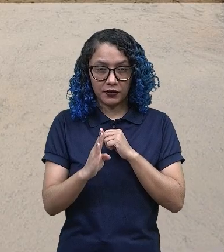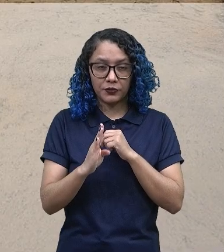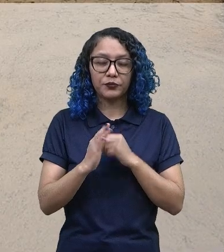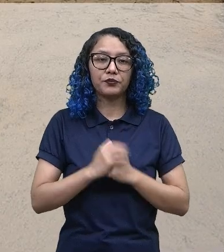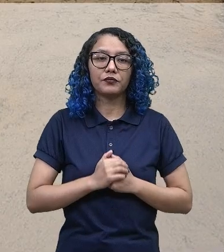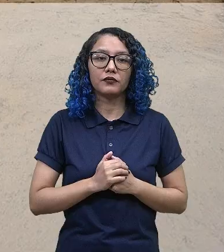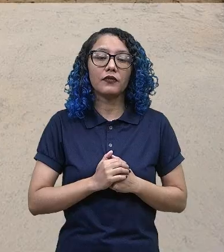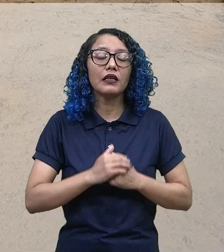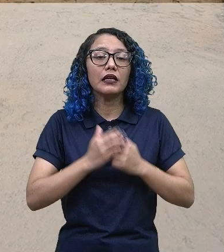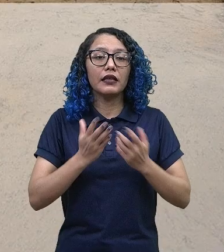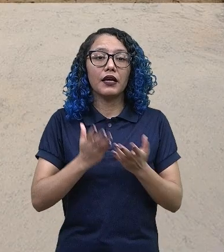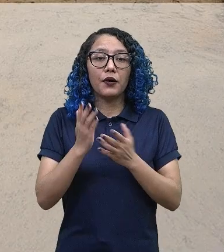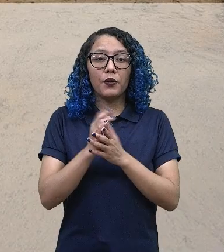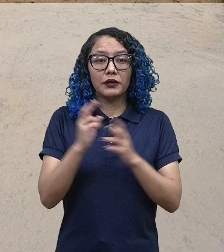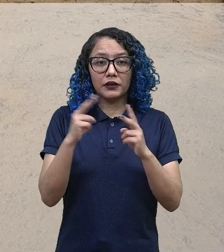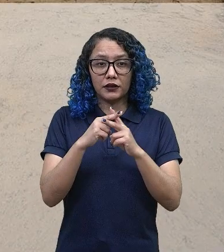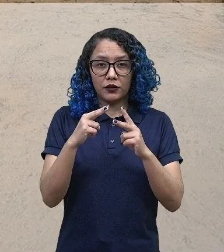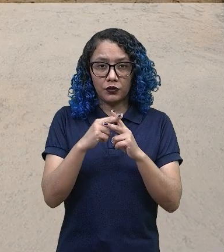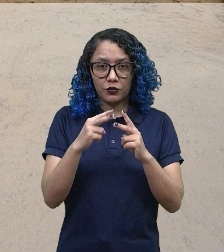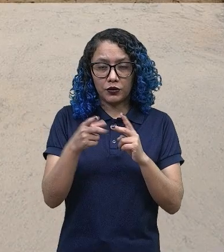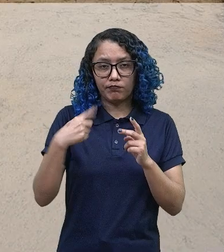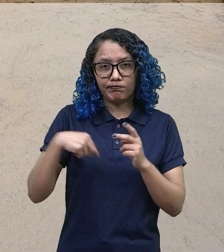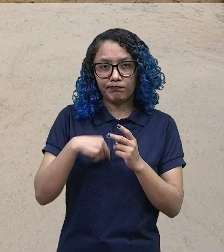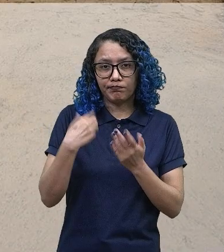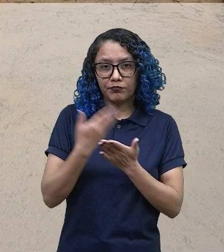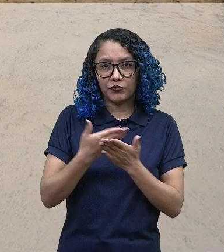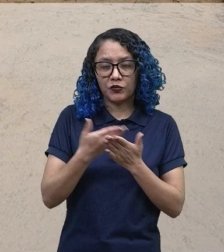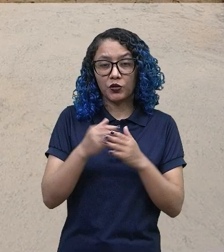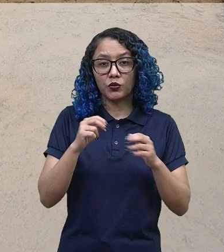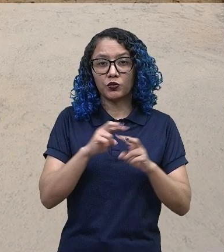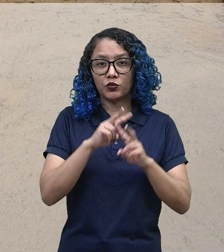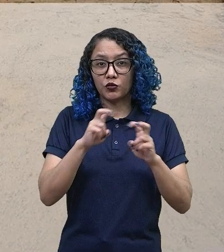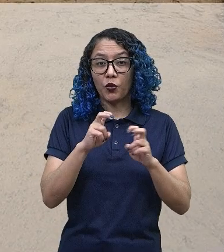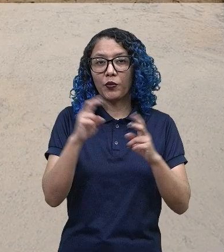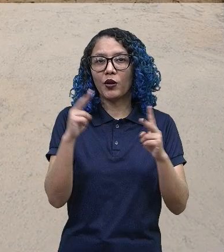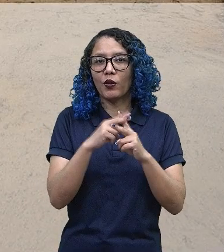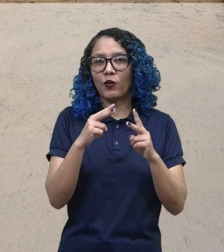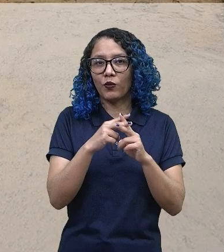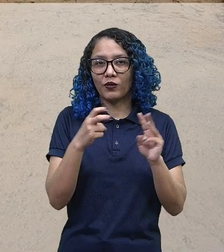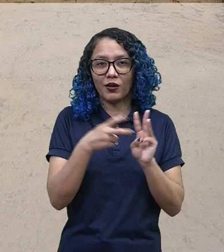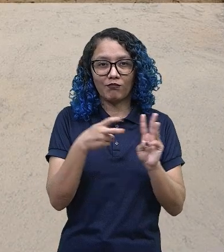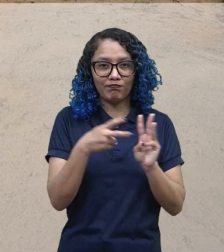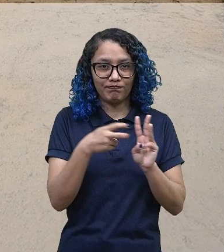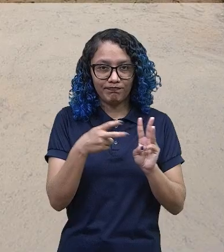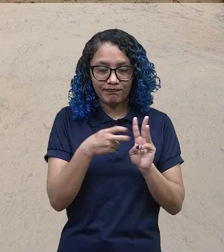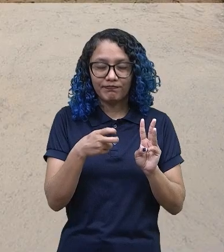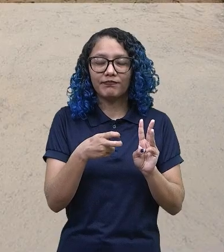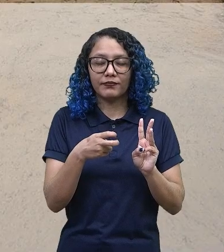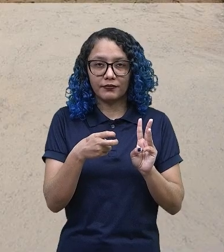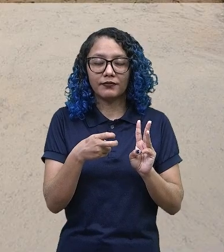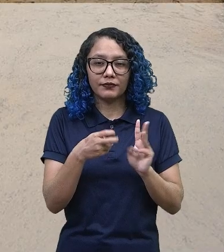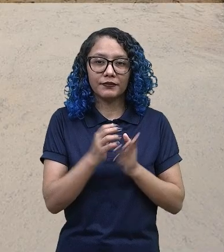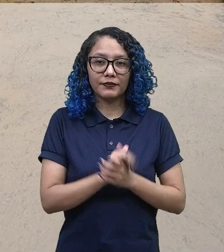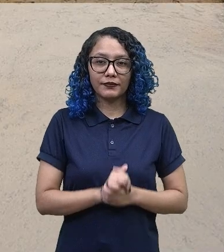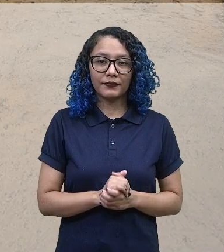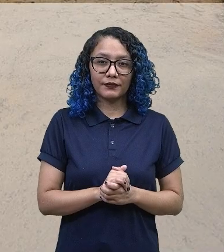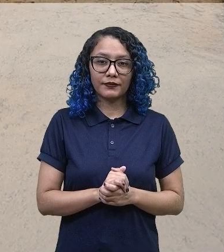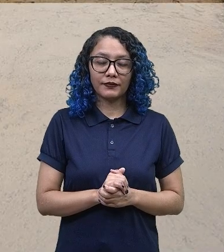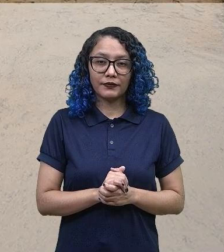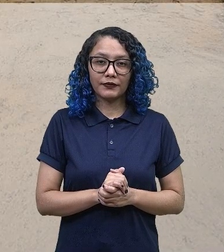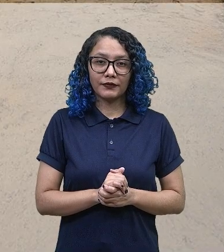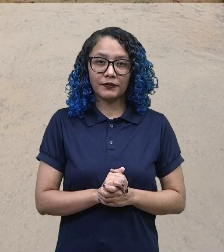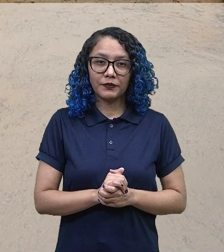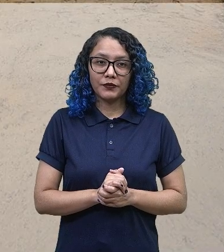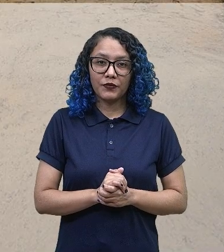do Brasil, nós fizemos a abordagem, falamos um pouco sobre as lutas indígenas, as lutas que falam ali um pouco